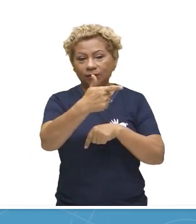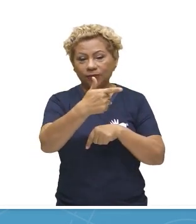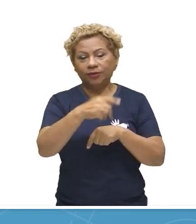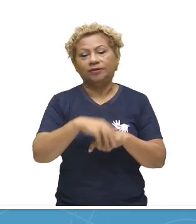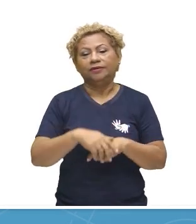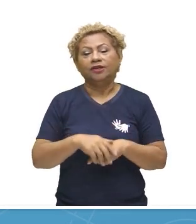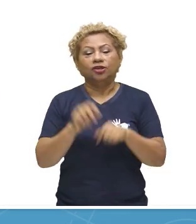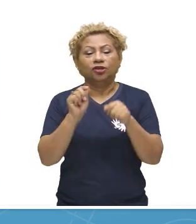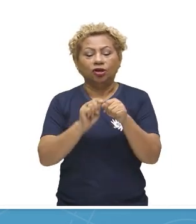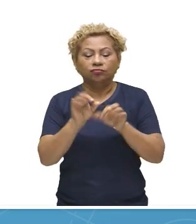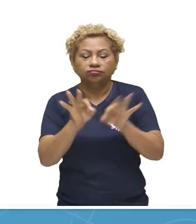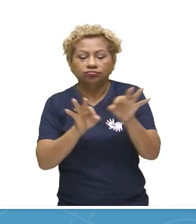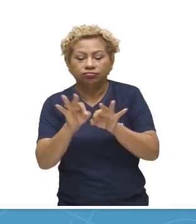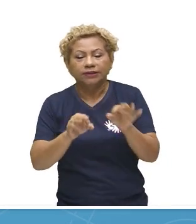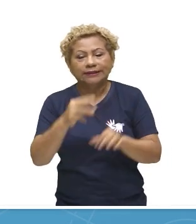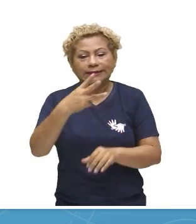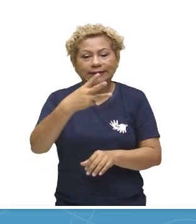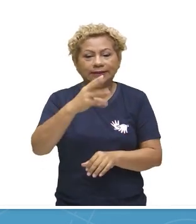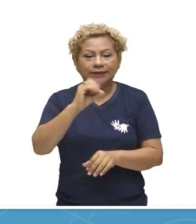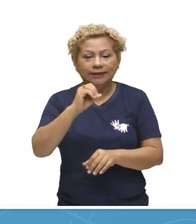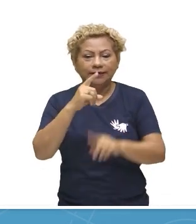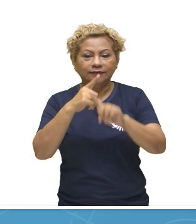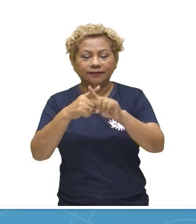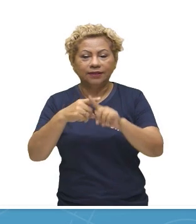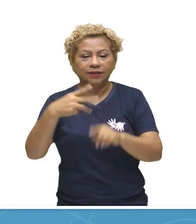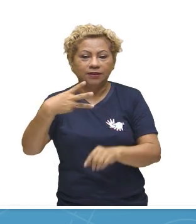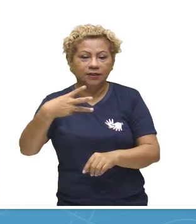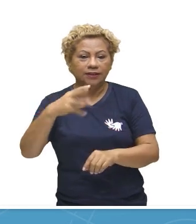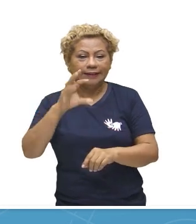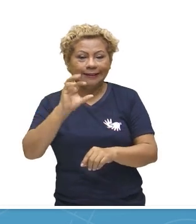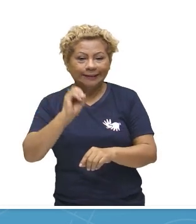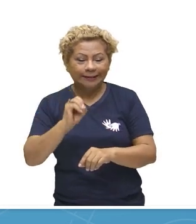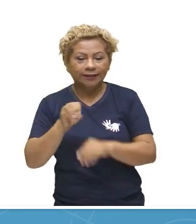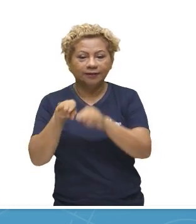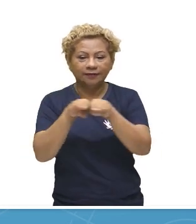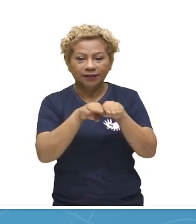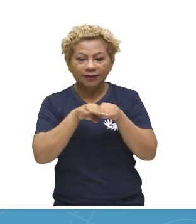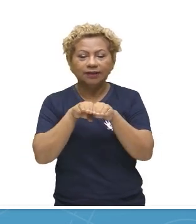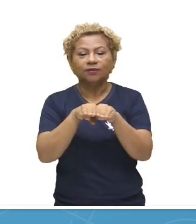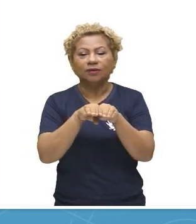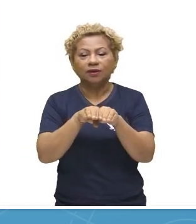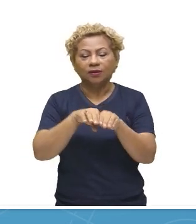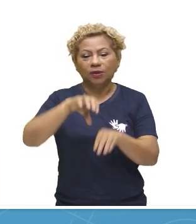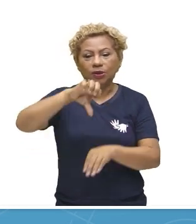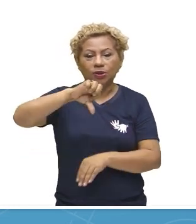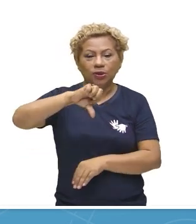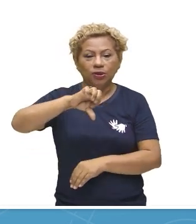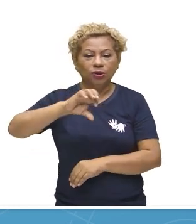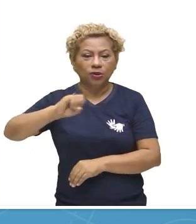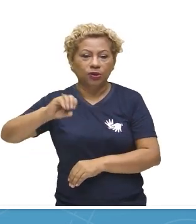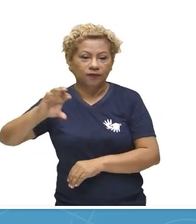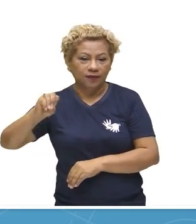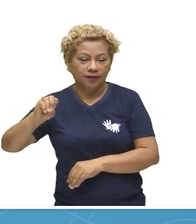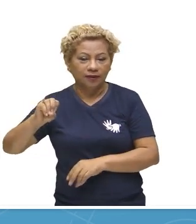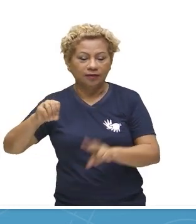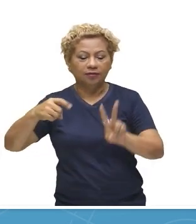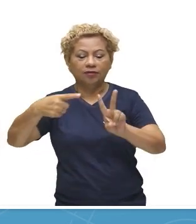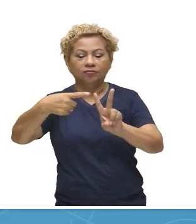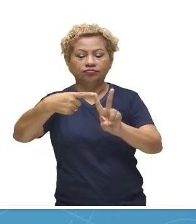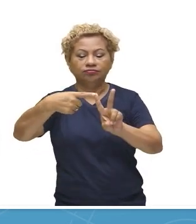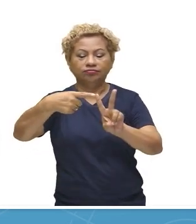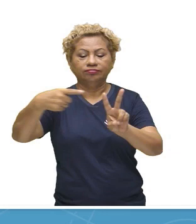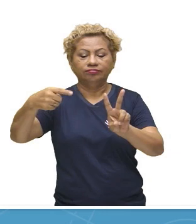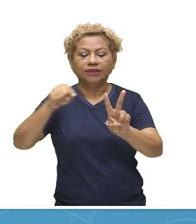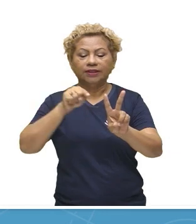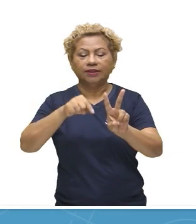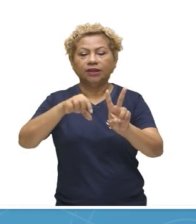30 ao quadrado igual a 30 vezes 30. E aí, raiz quadrada de 900 é igual a 30. Por quê? Porque se eu